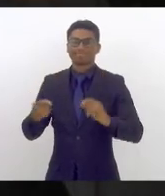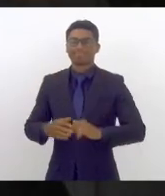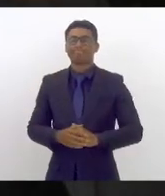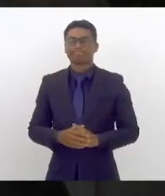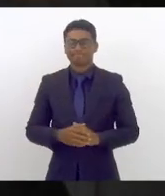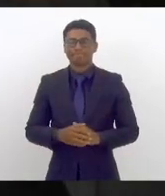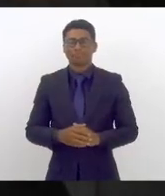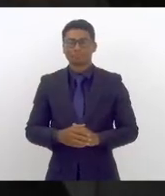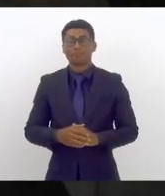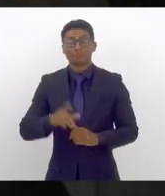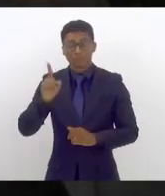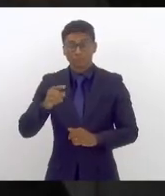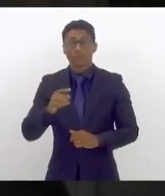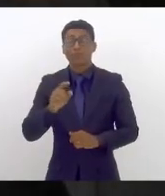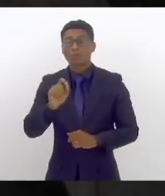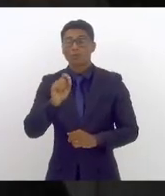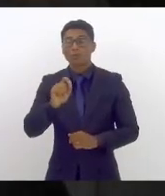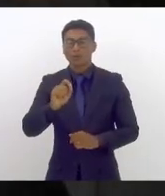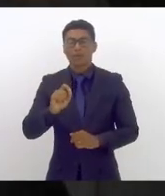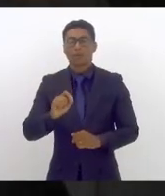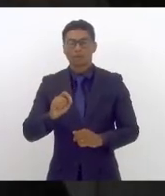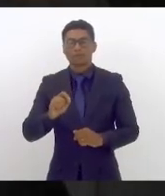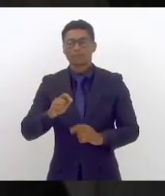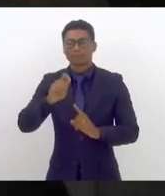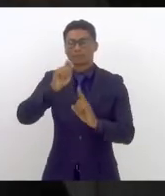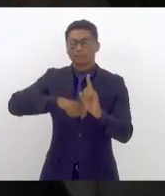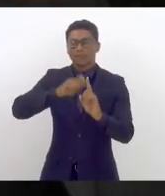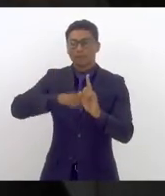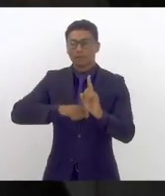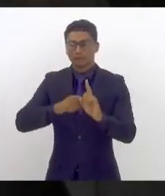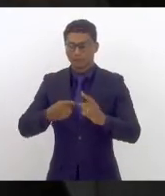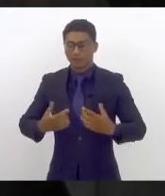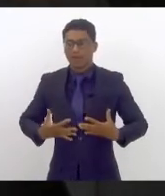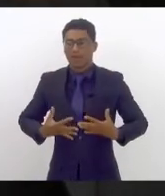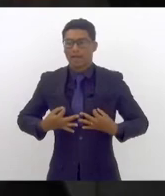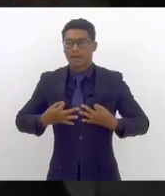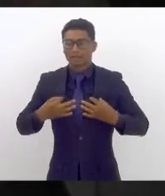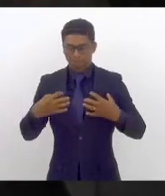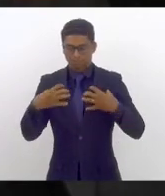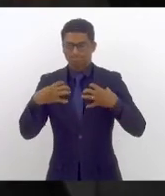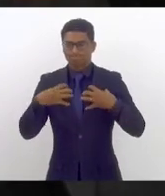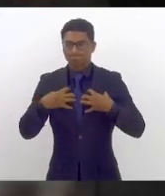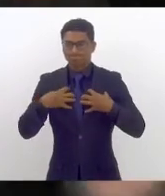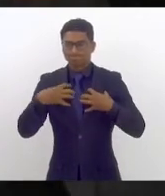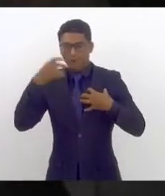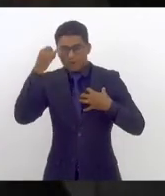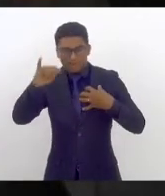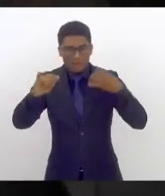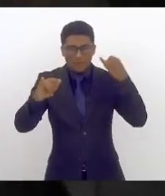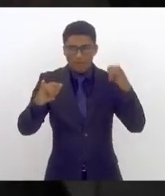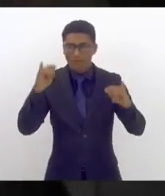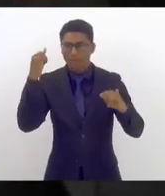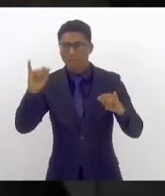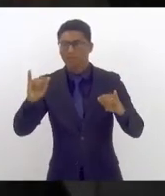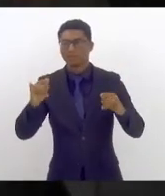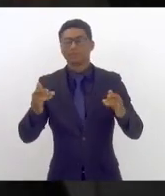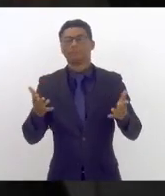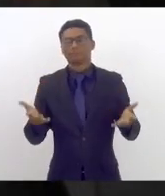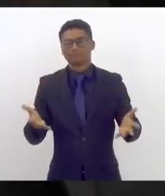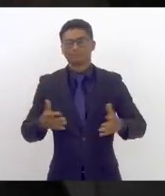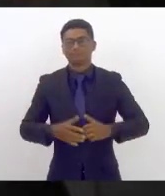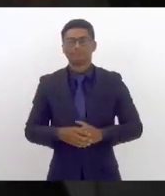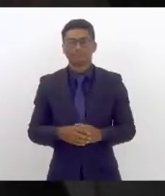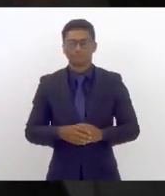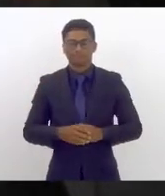que é o mês de prevenção do câncer de mama dito isso